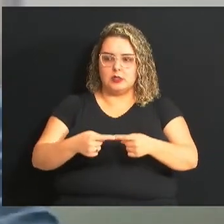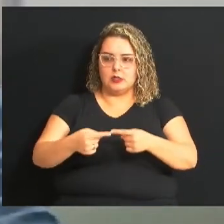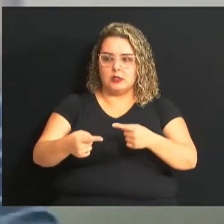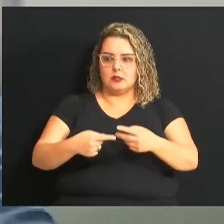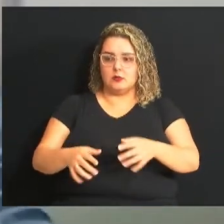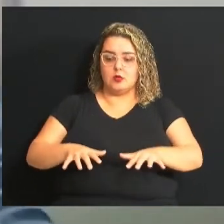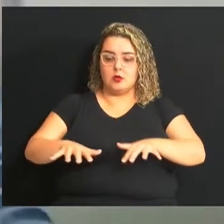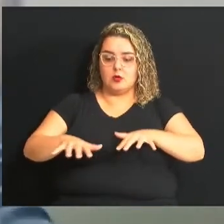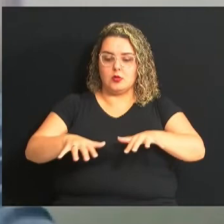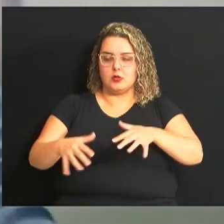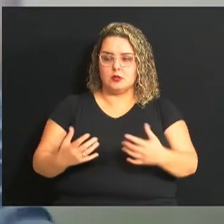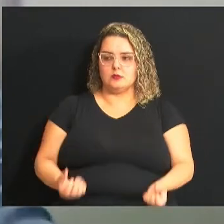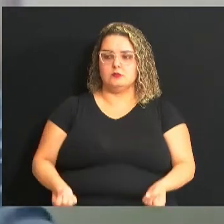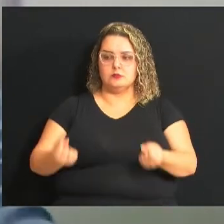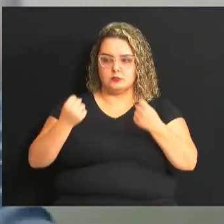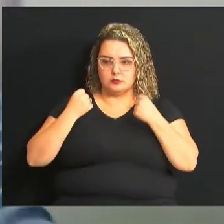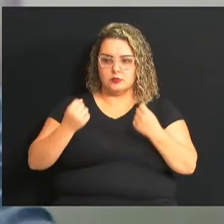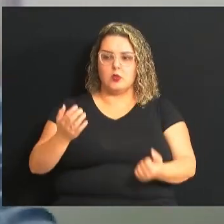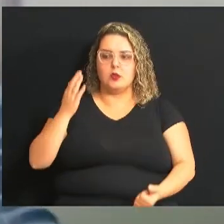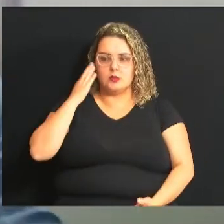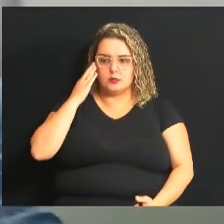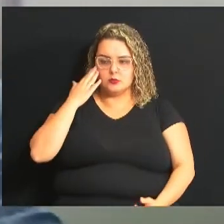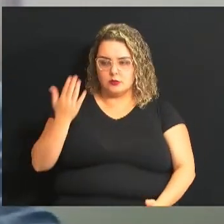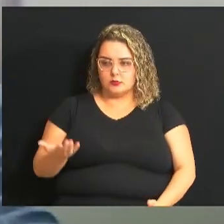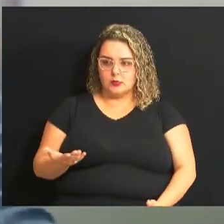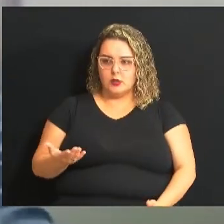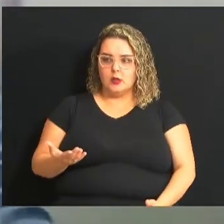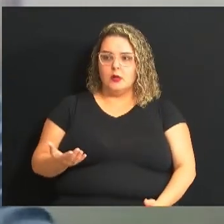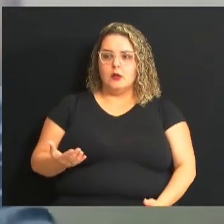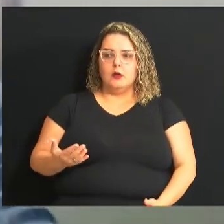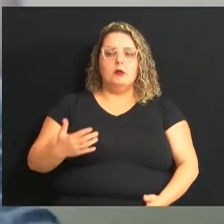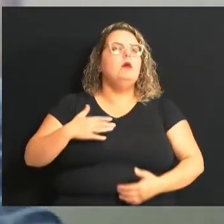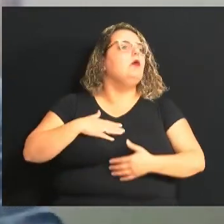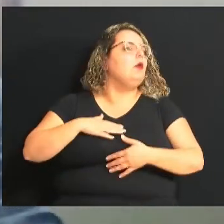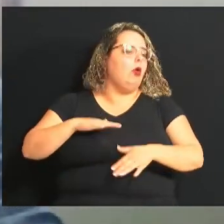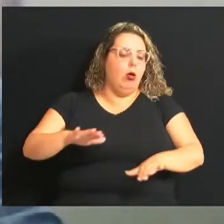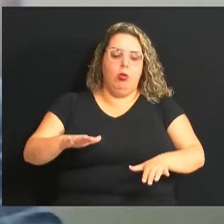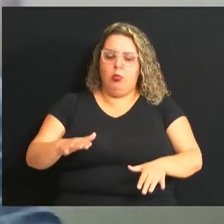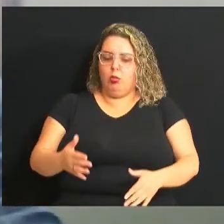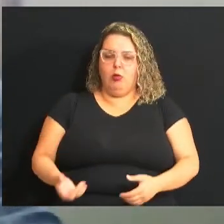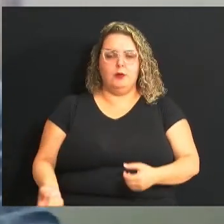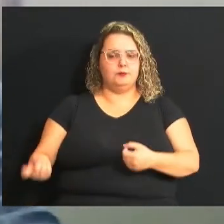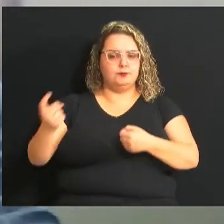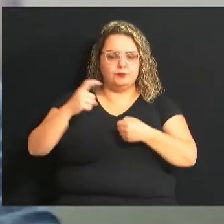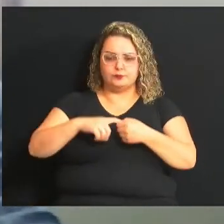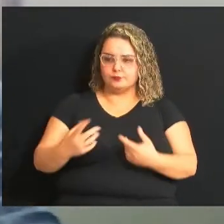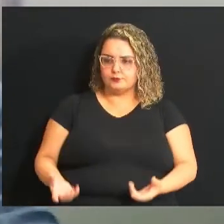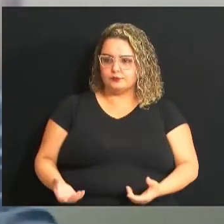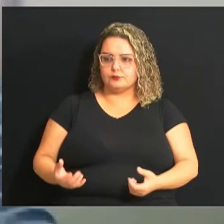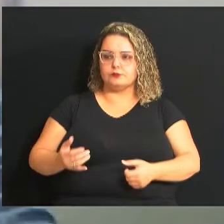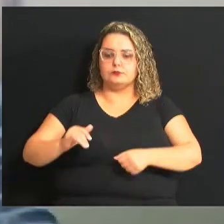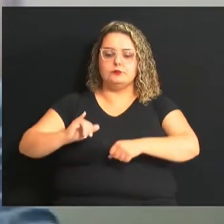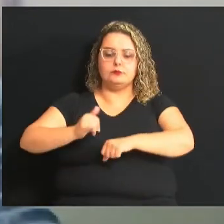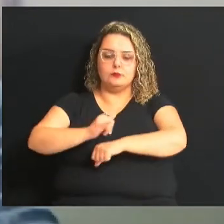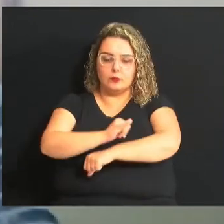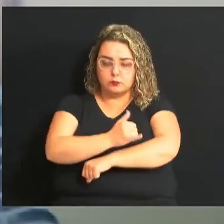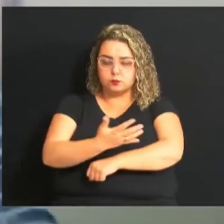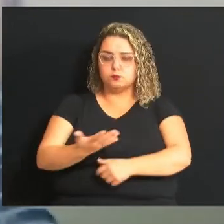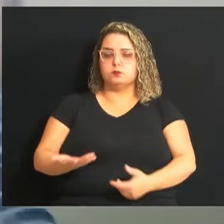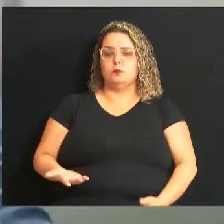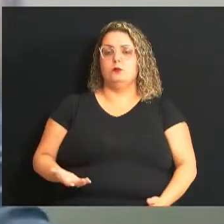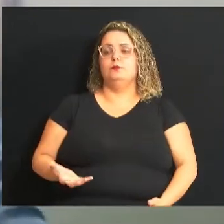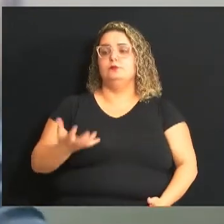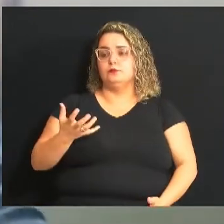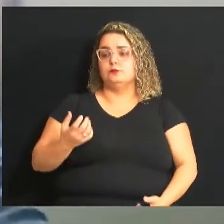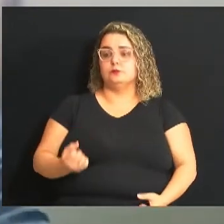do movimento. Então, a gente sabe que muito do desprazer ou da não vontade da pessoa sobrepeso ou obesa, né, querer ir para a